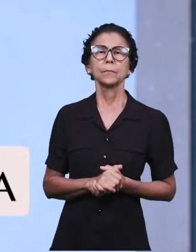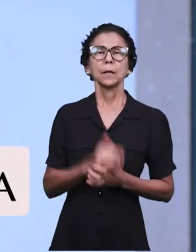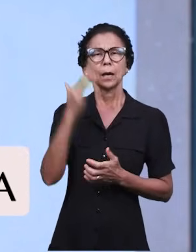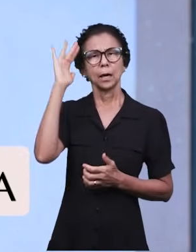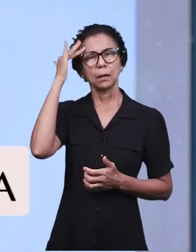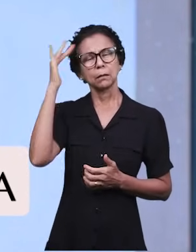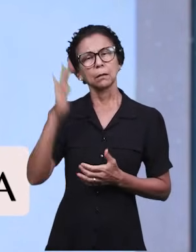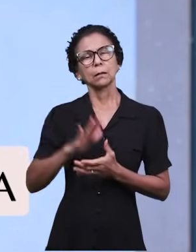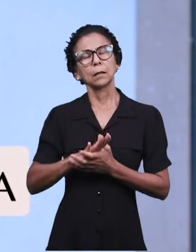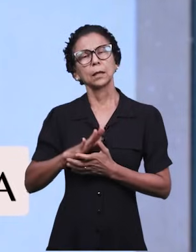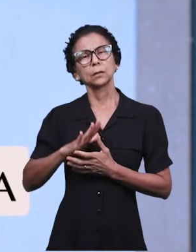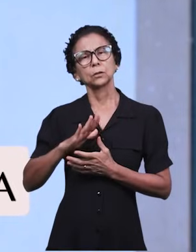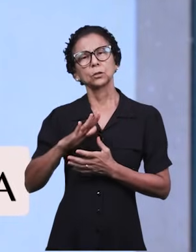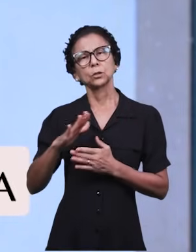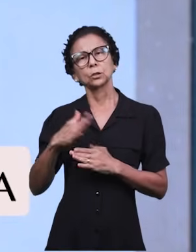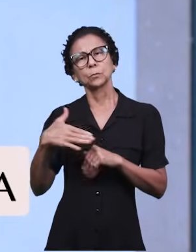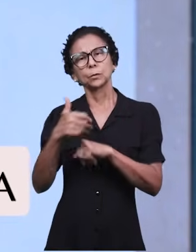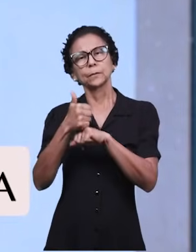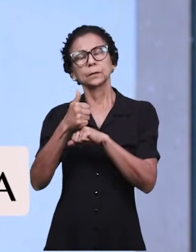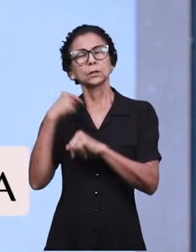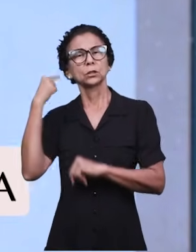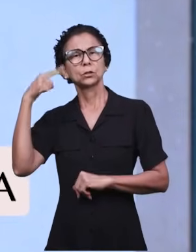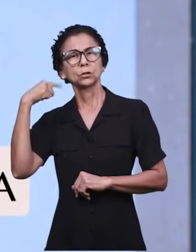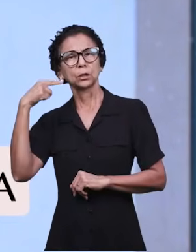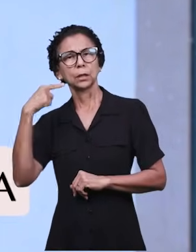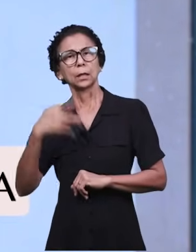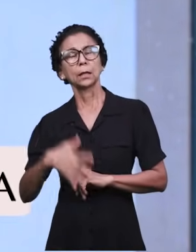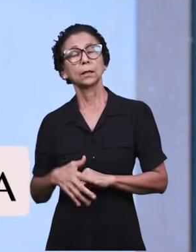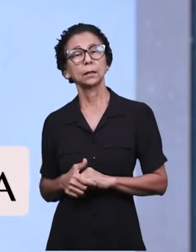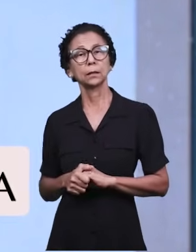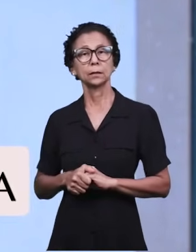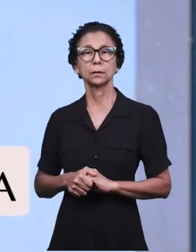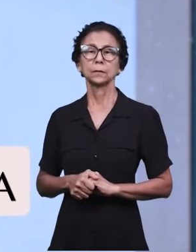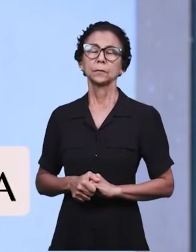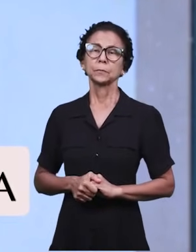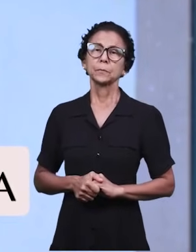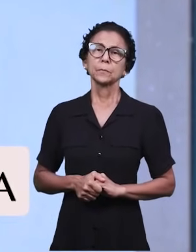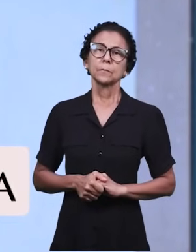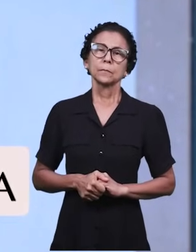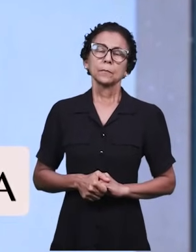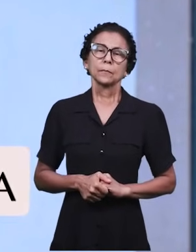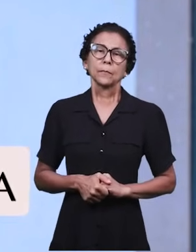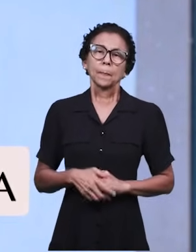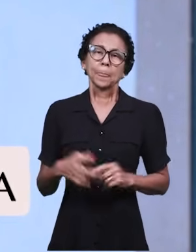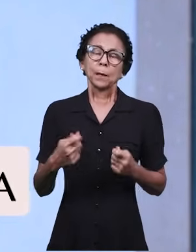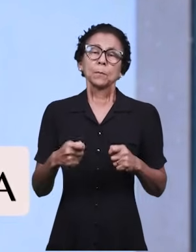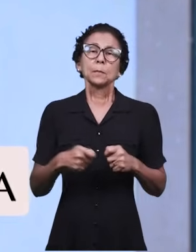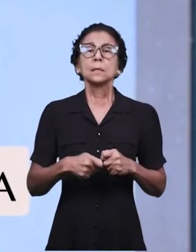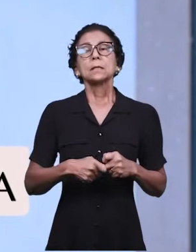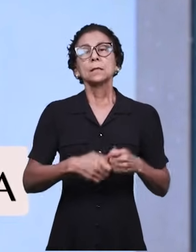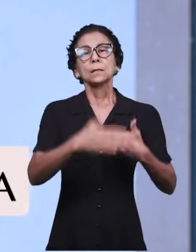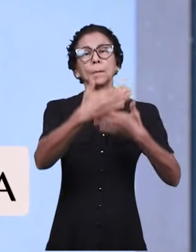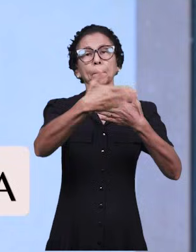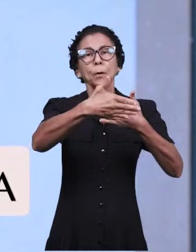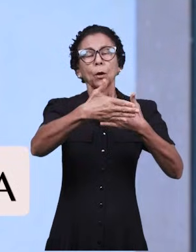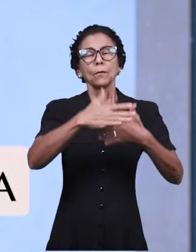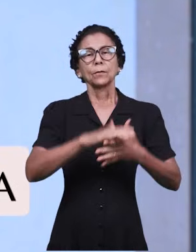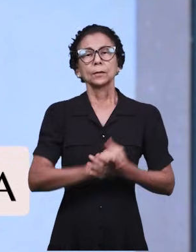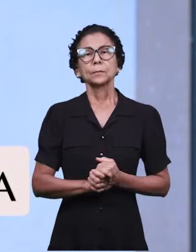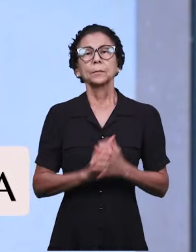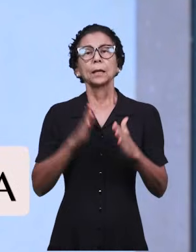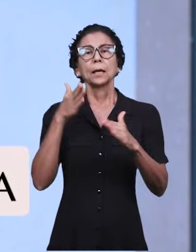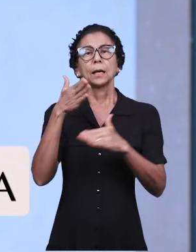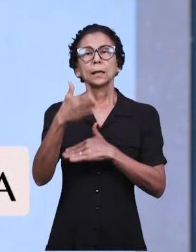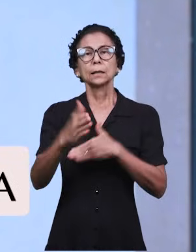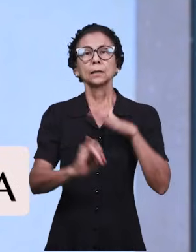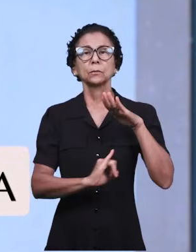são basicamente as provas a que o candidato deve se submeter para poder ingressar no Instituto